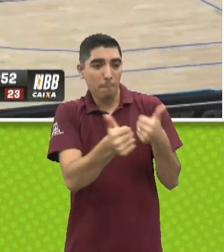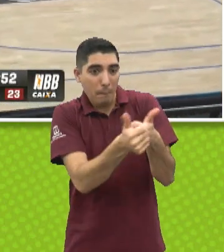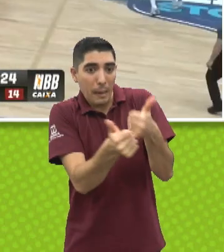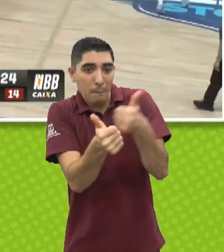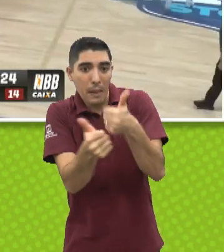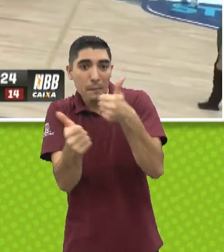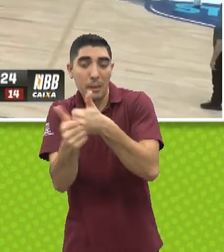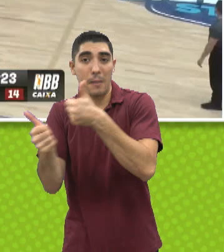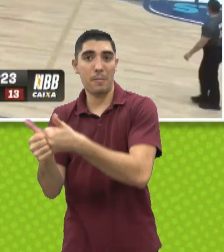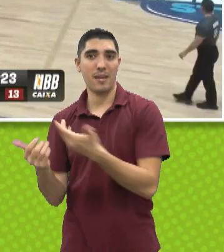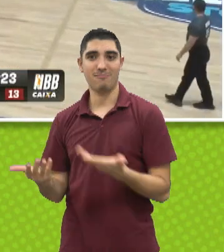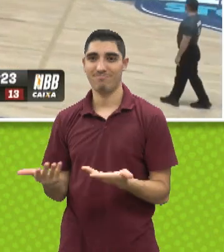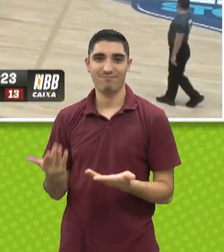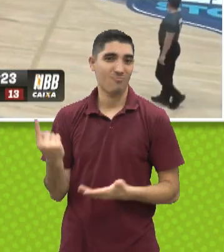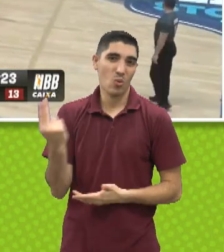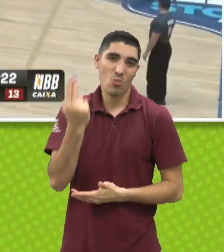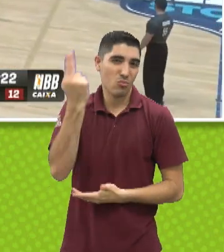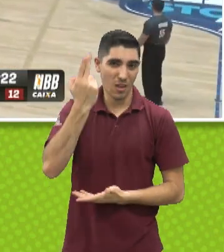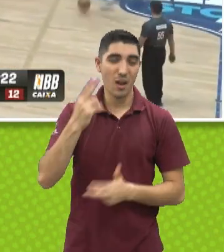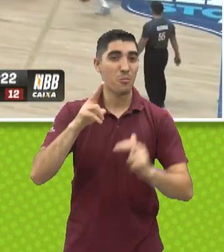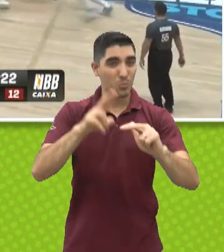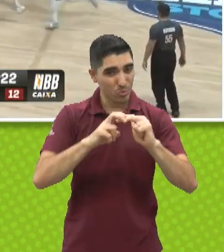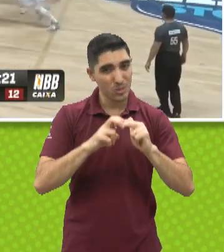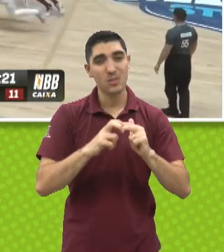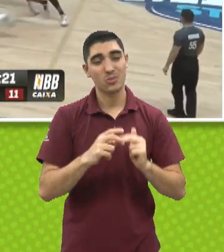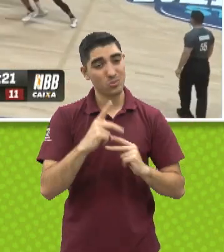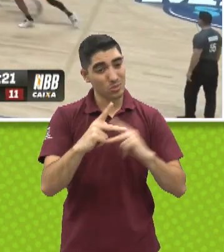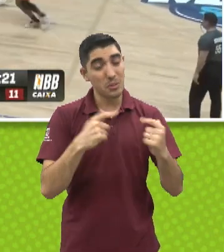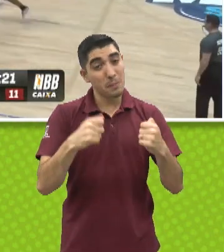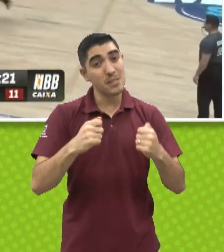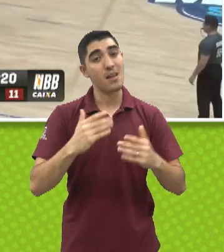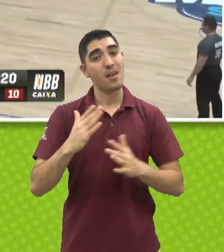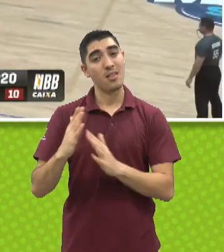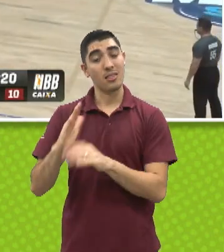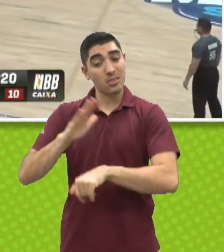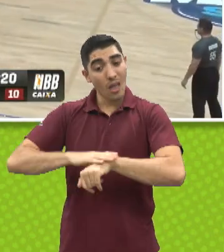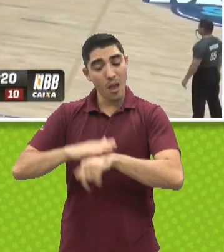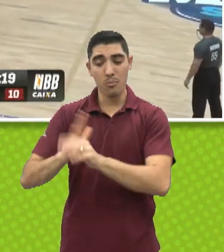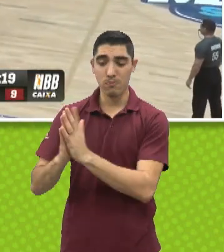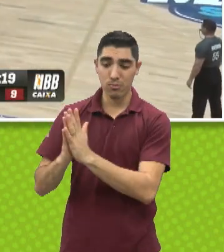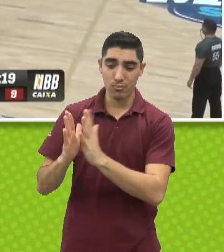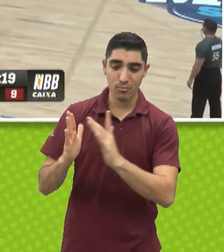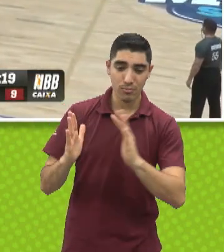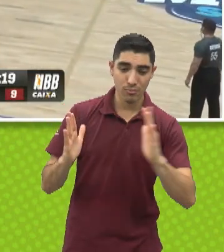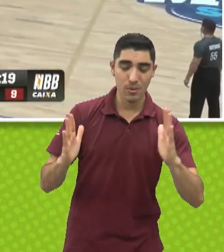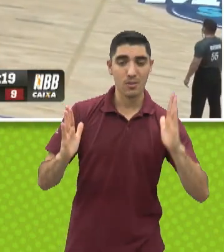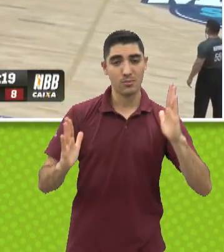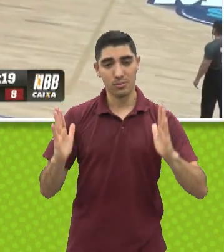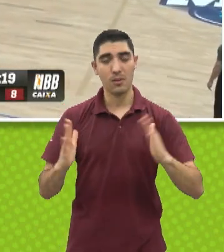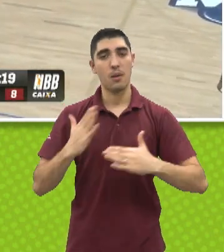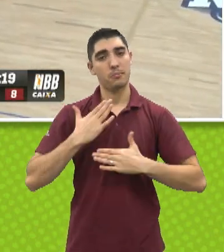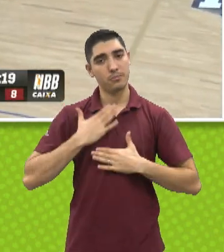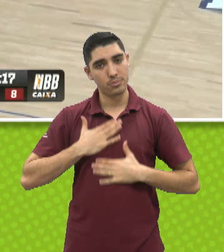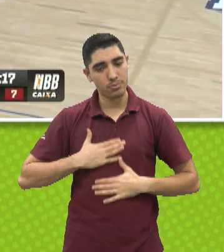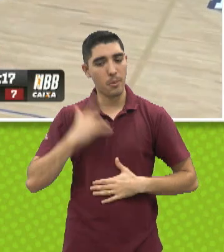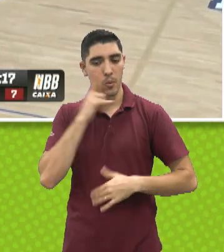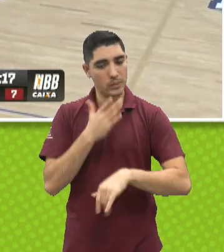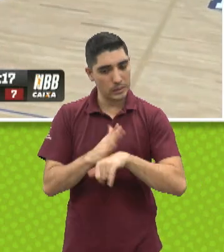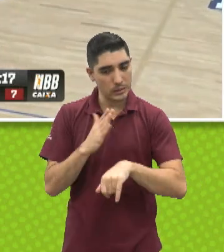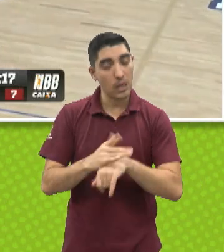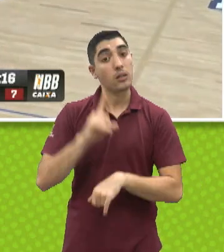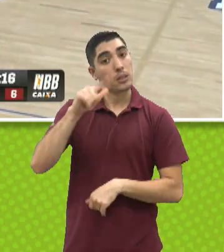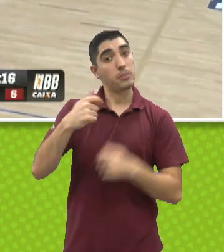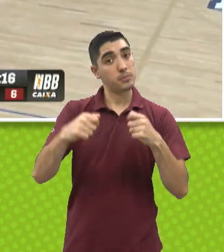vai dar para jogar a culpa no calendário toda hora, né? Então, uma hora o São José vai precisar vencer e mais do que